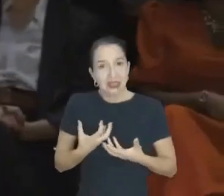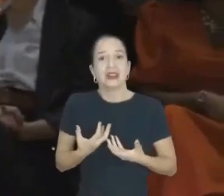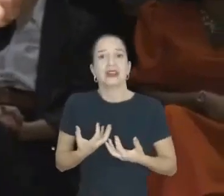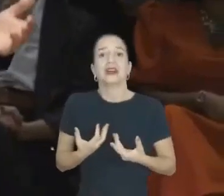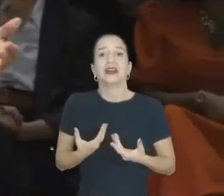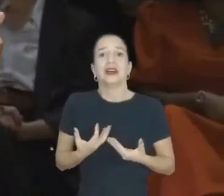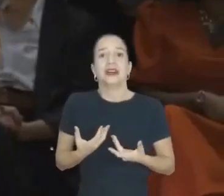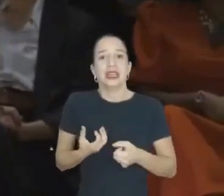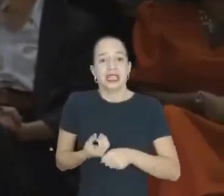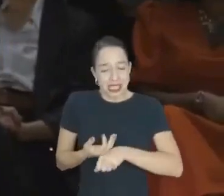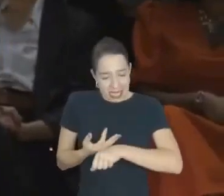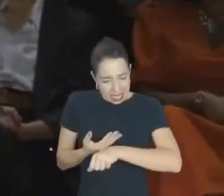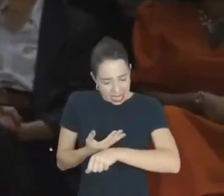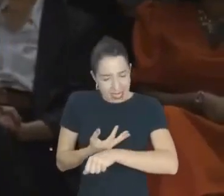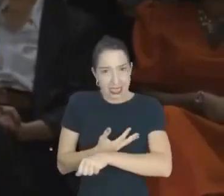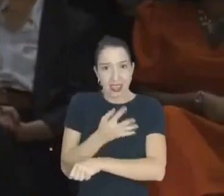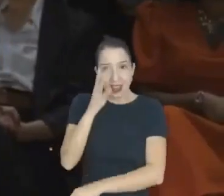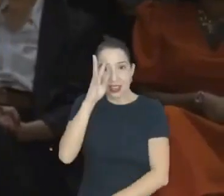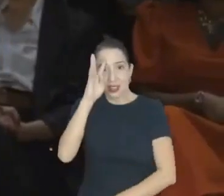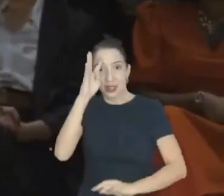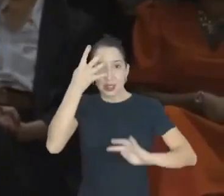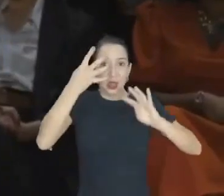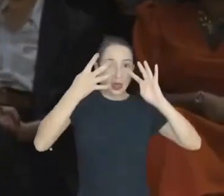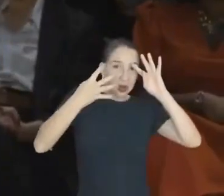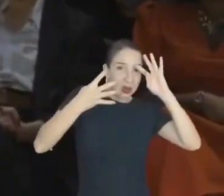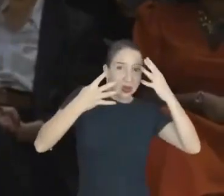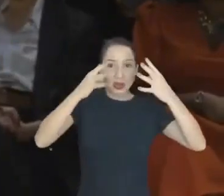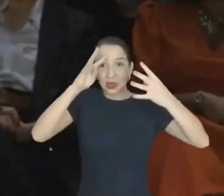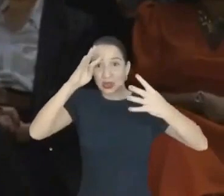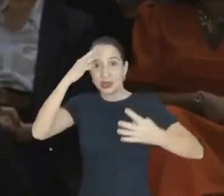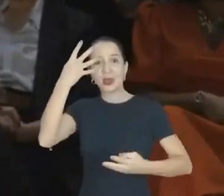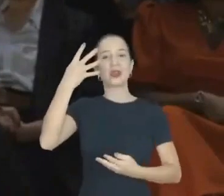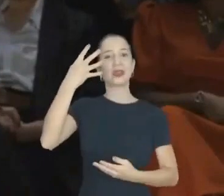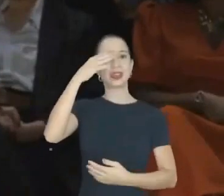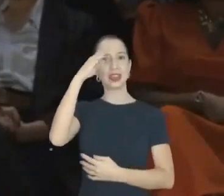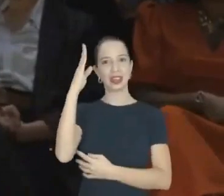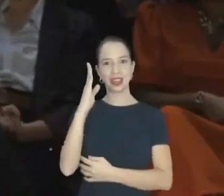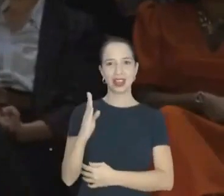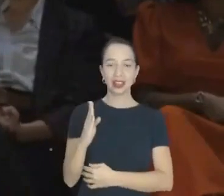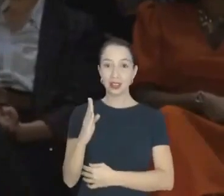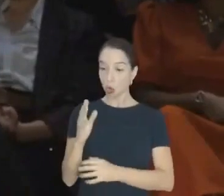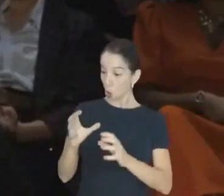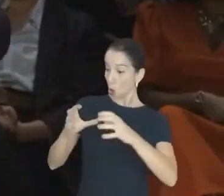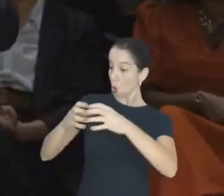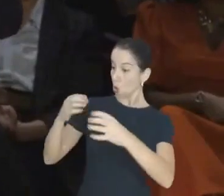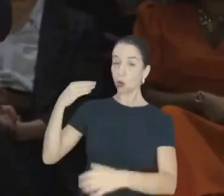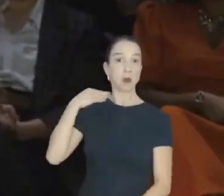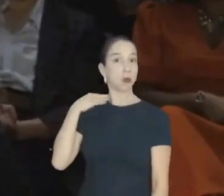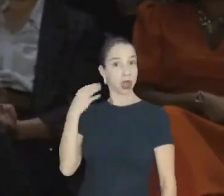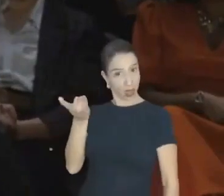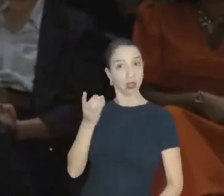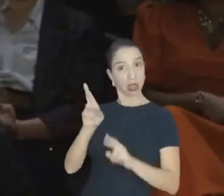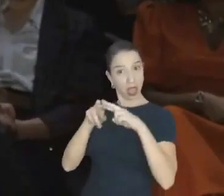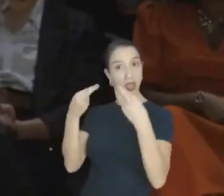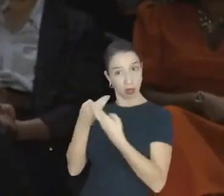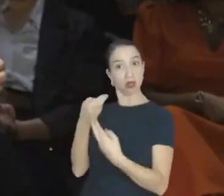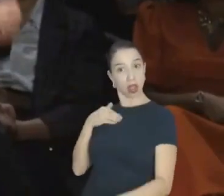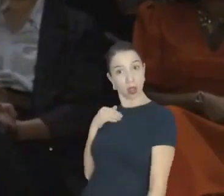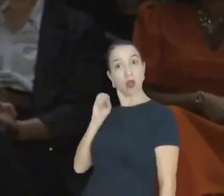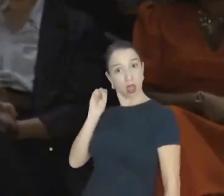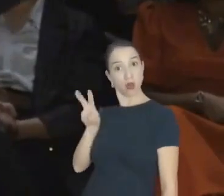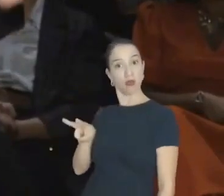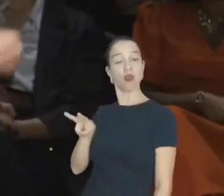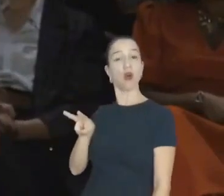fazer reunião a banqueiro quer fazer reunião eu vou fazer muita reunião com Baqueiro fui empresário Mas eles nunca